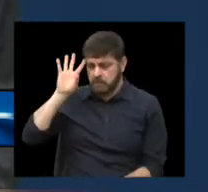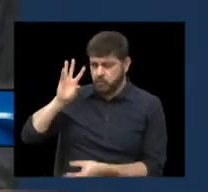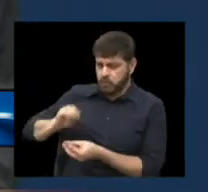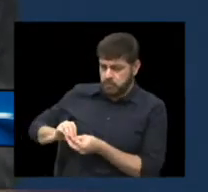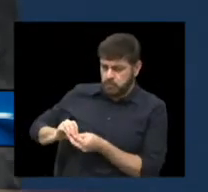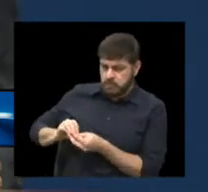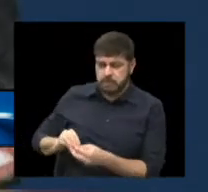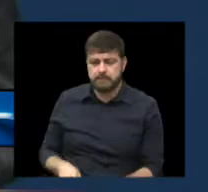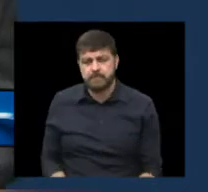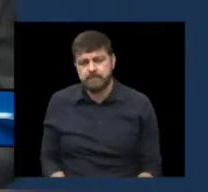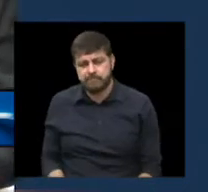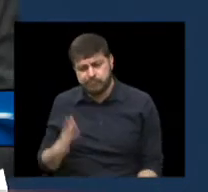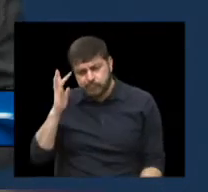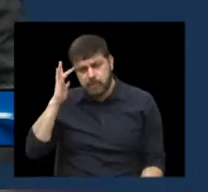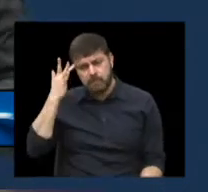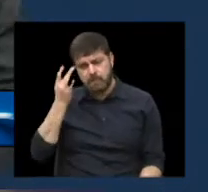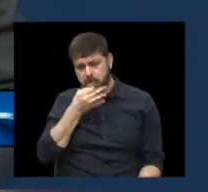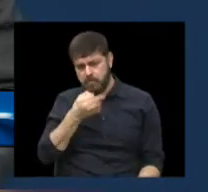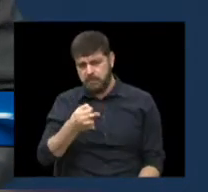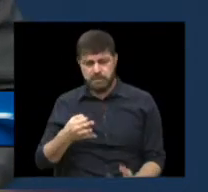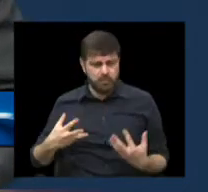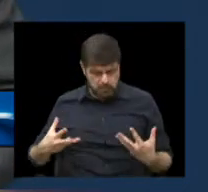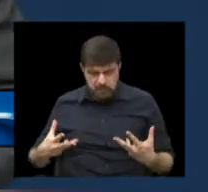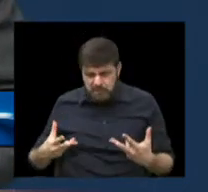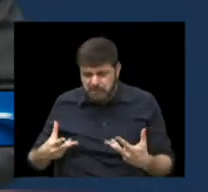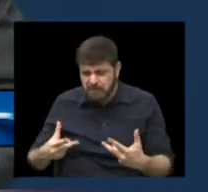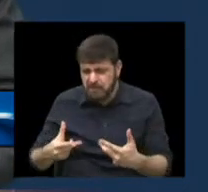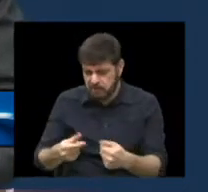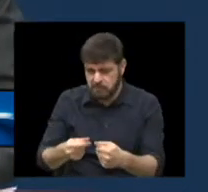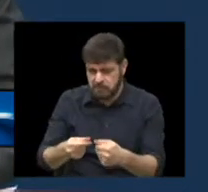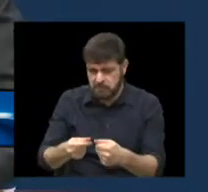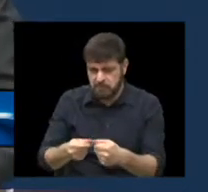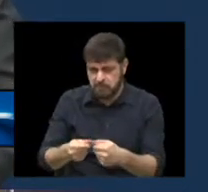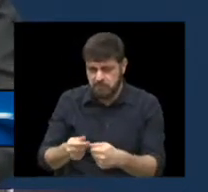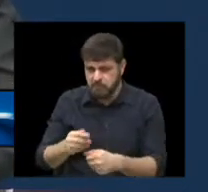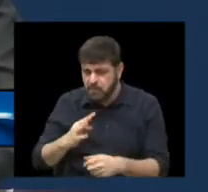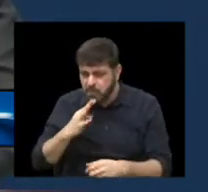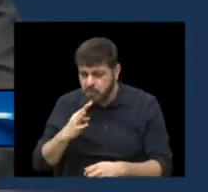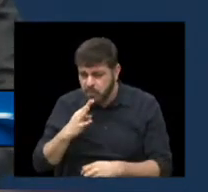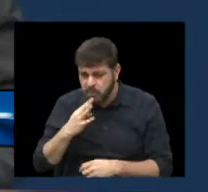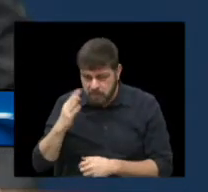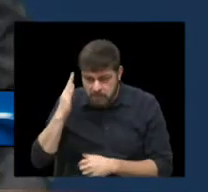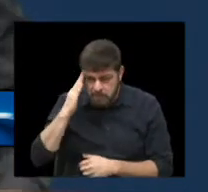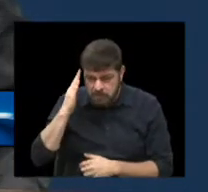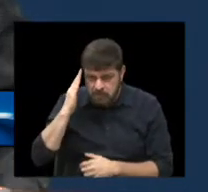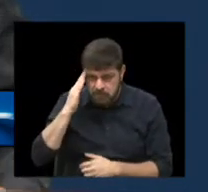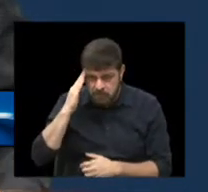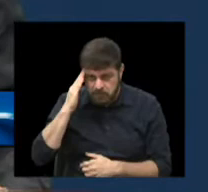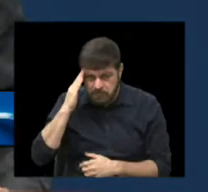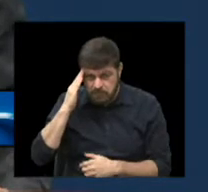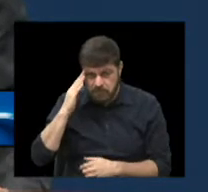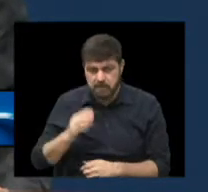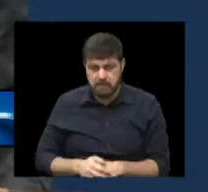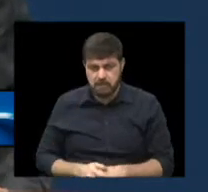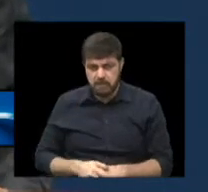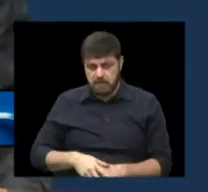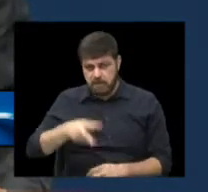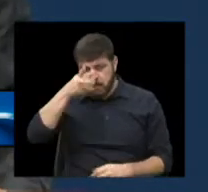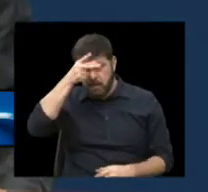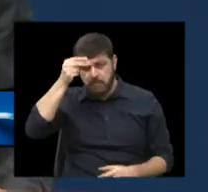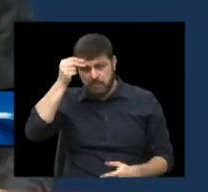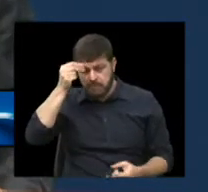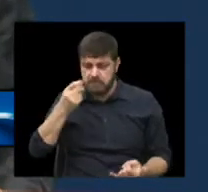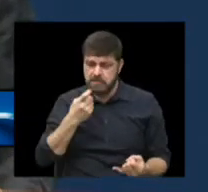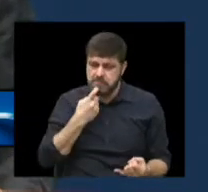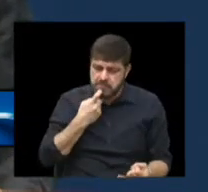eu acho que todos aí têm conhecimento, não só a Prefeitura de Campinas,